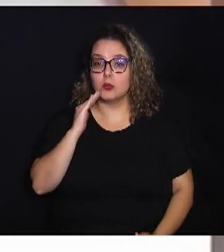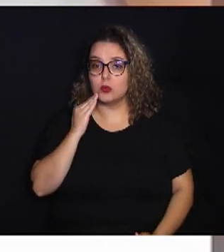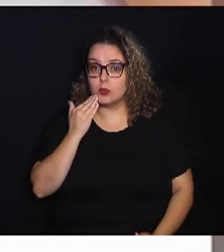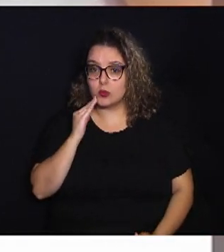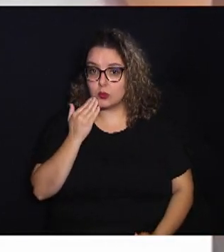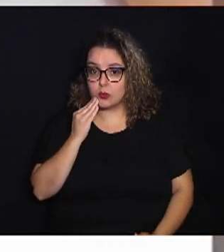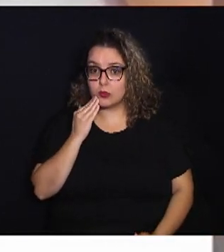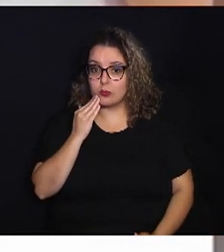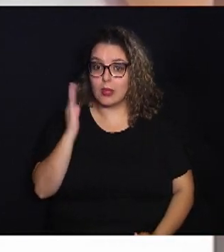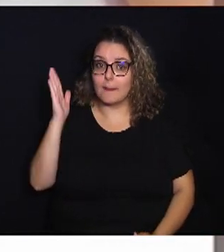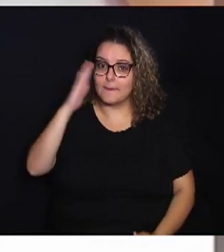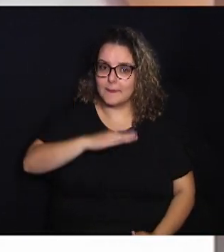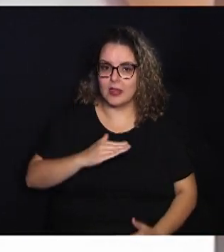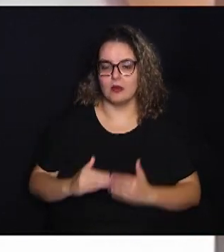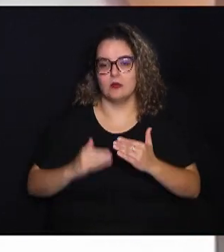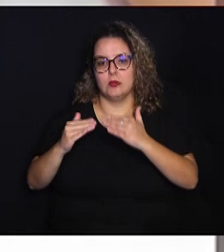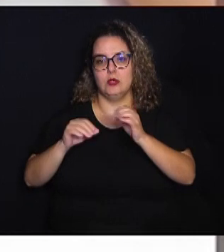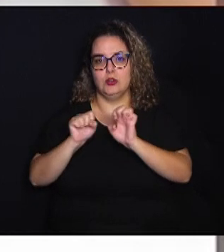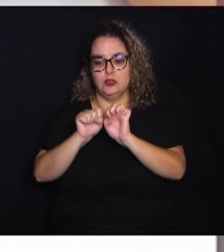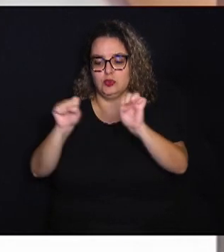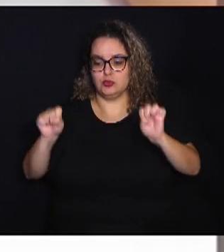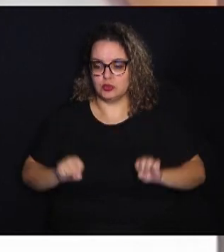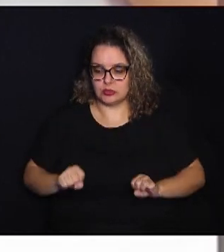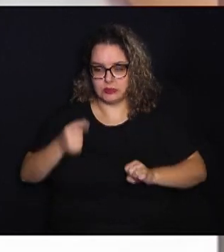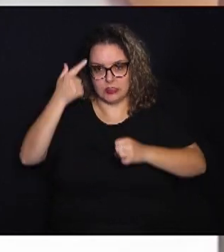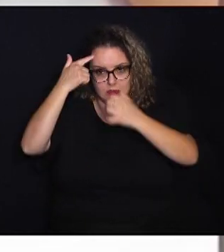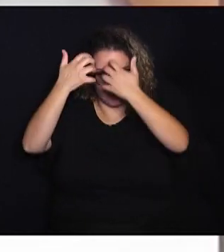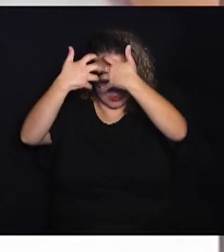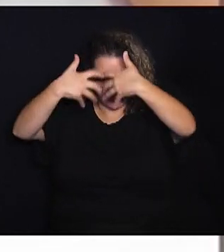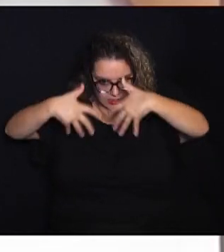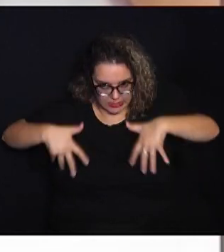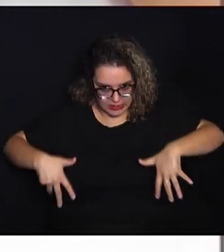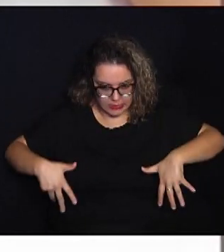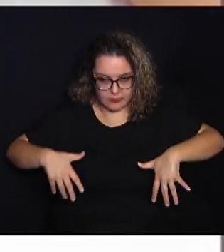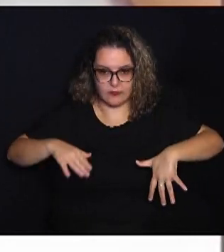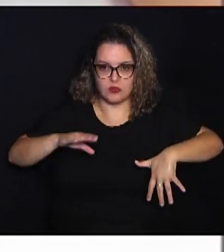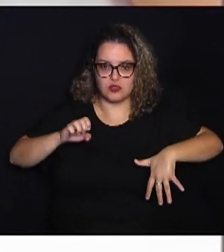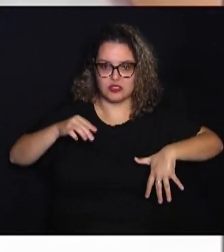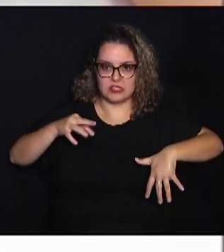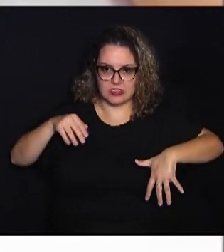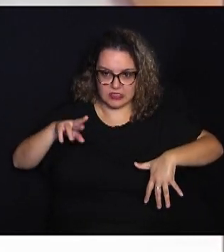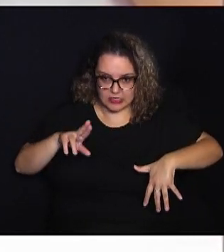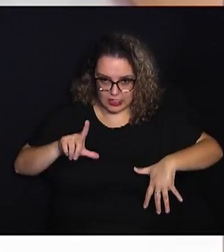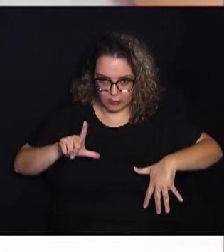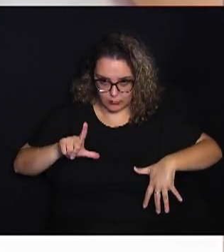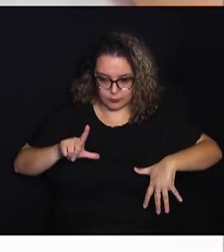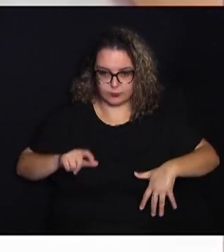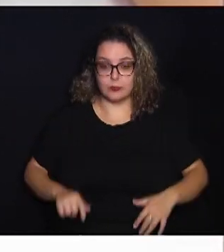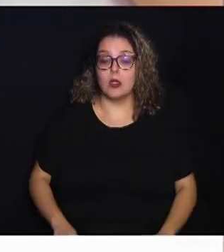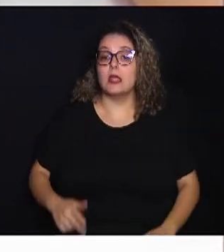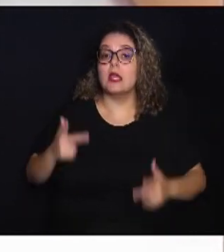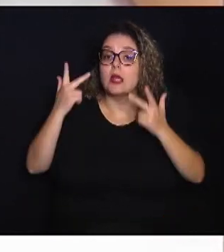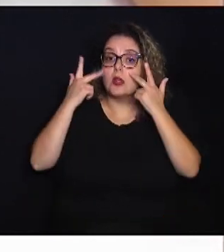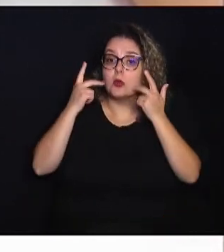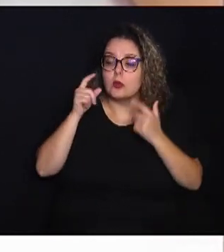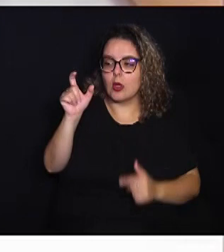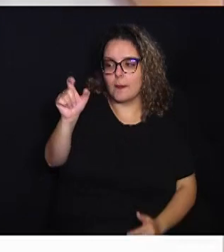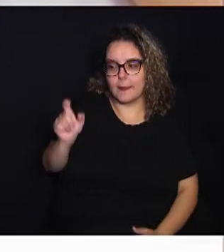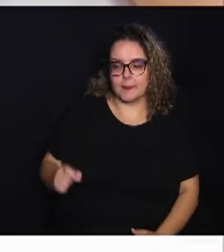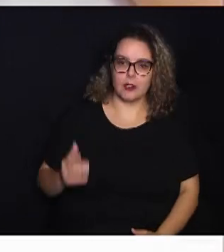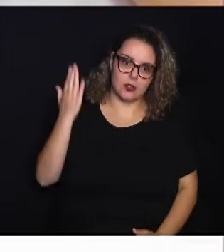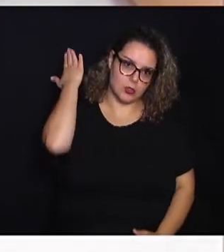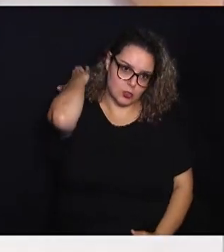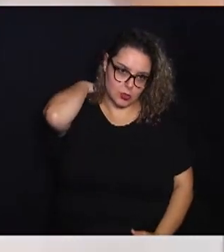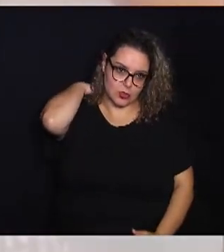uma malformação do sistema nervoso central. O mais comum é ocorrer a nível da coluna vertebral e da